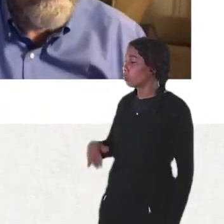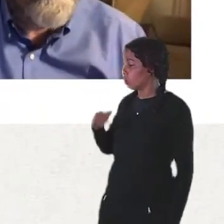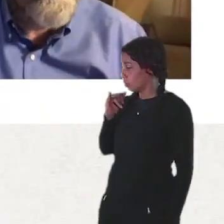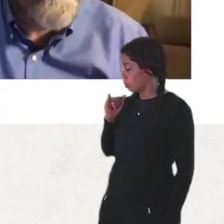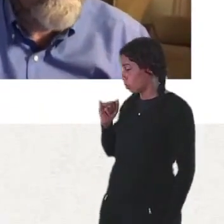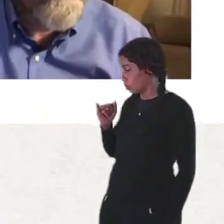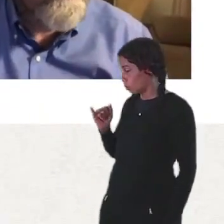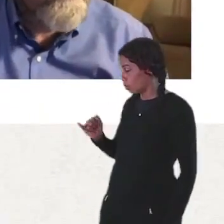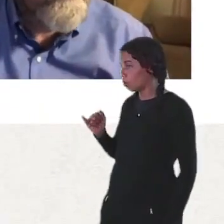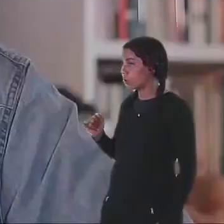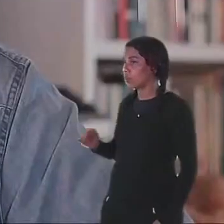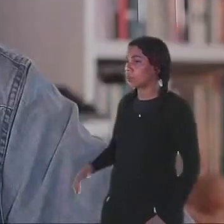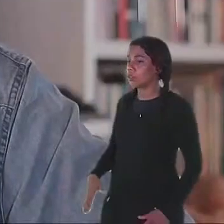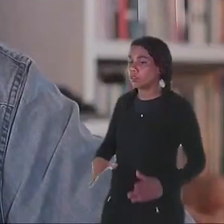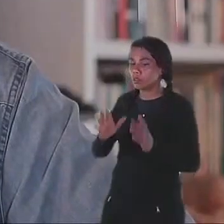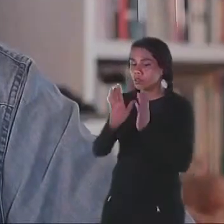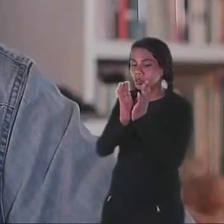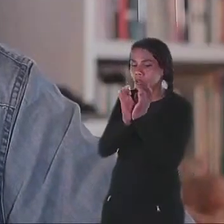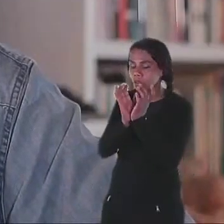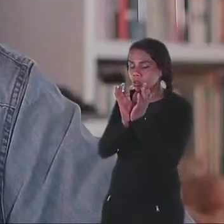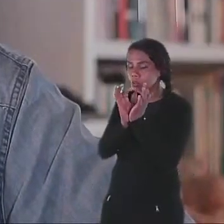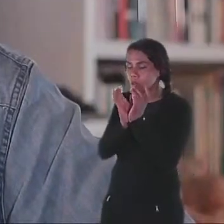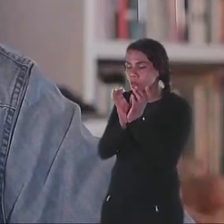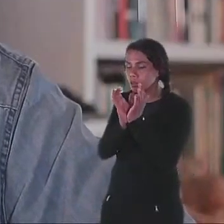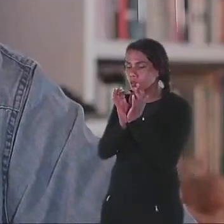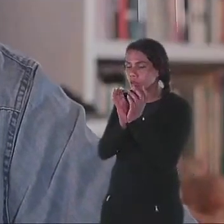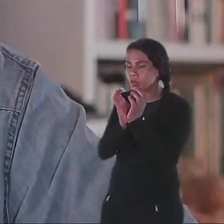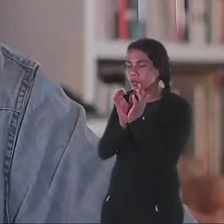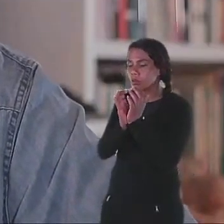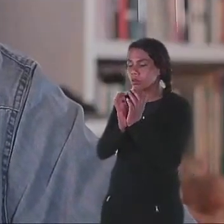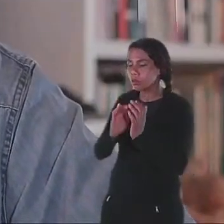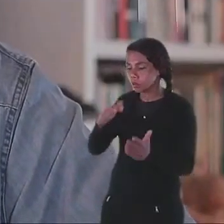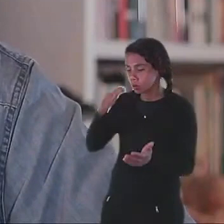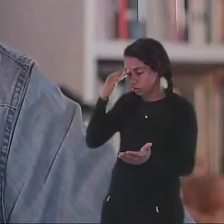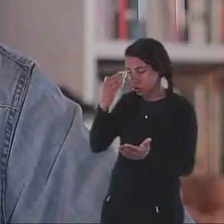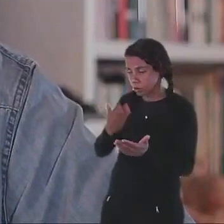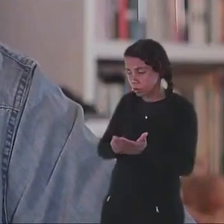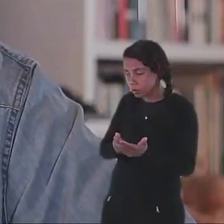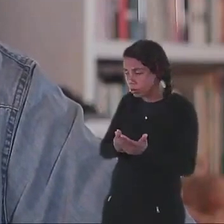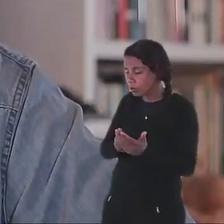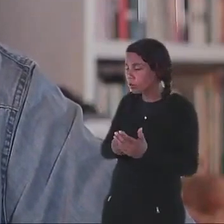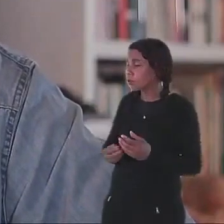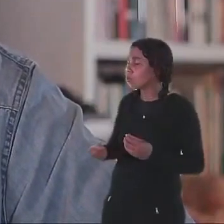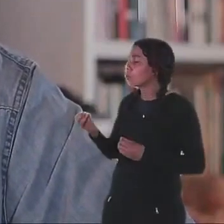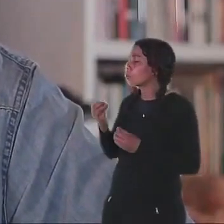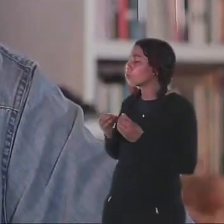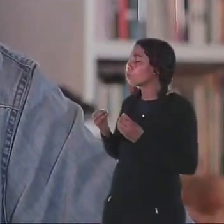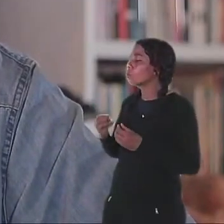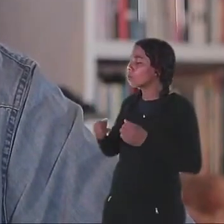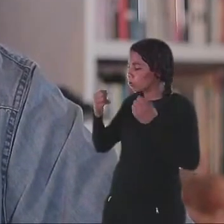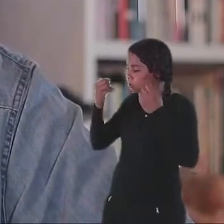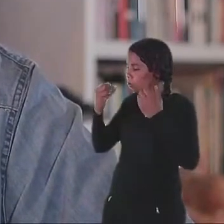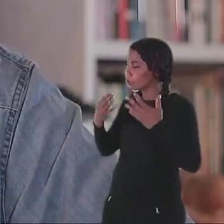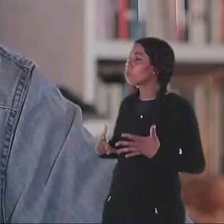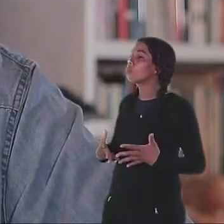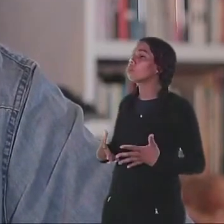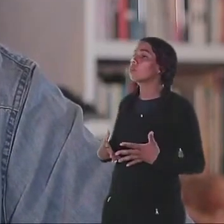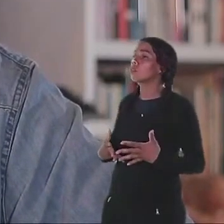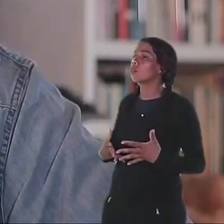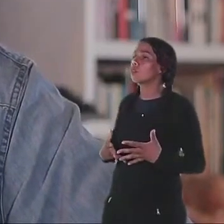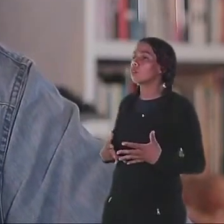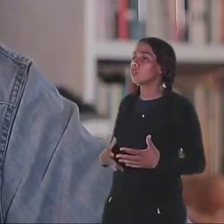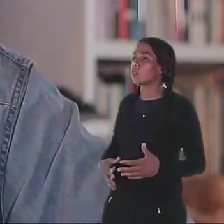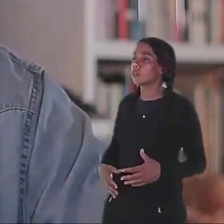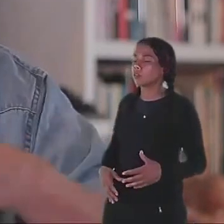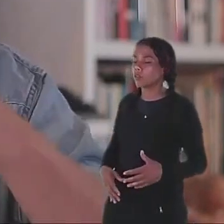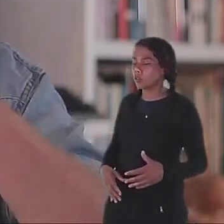não é, digamos assim, abstrata. Ela tem, como no caso das rádios em